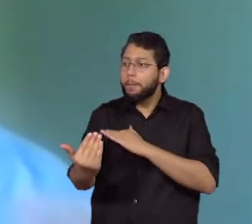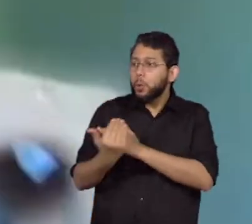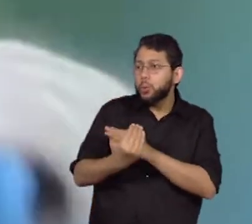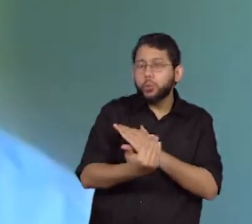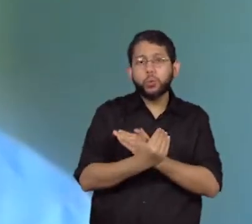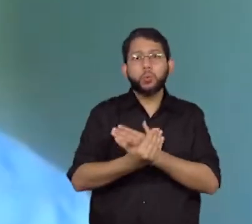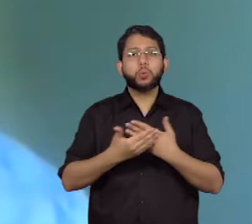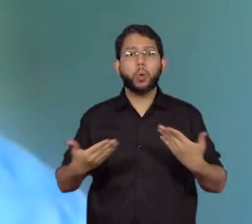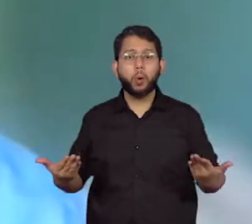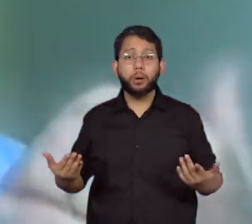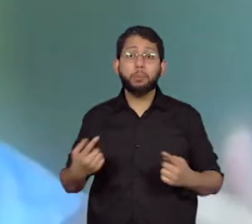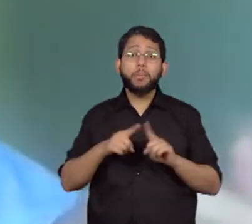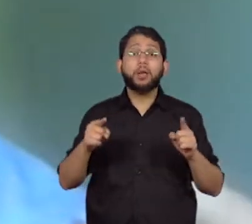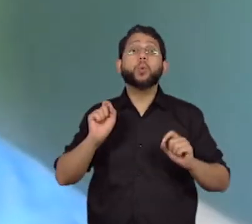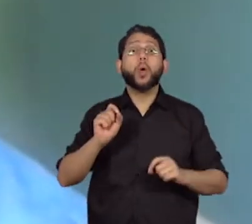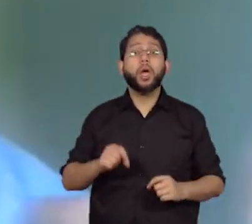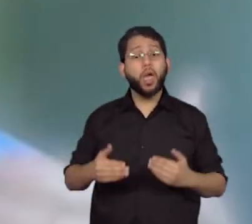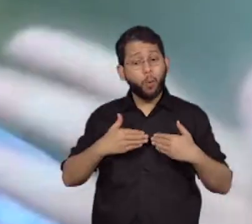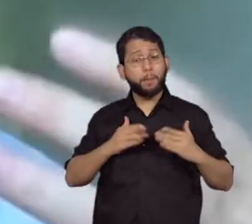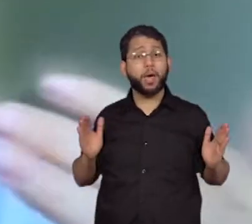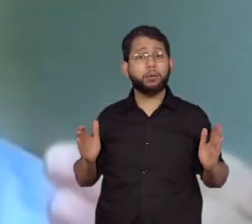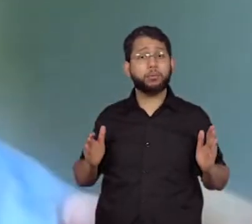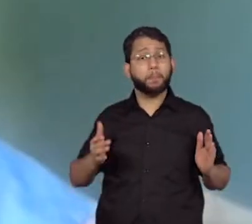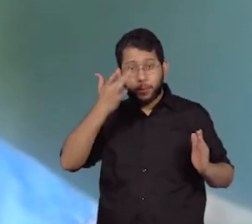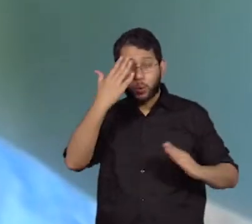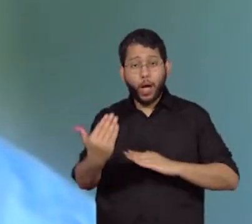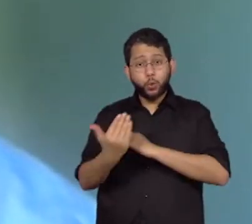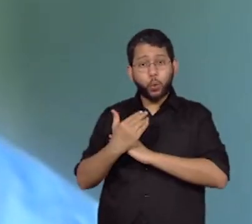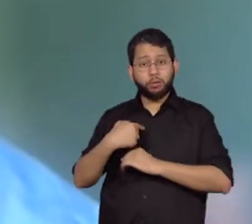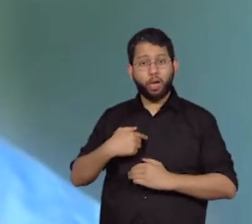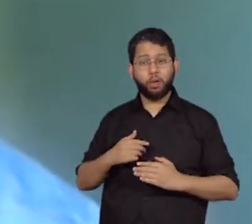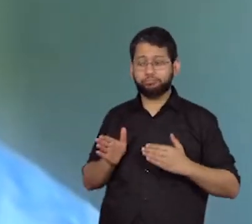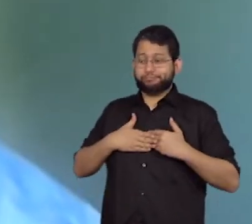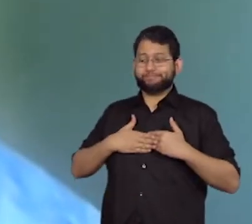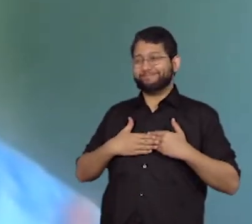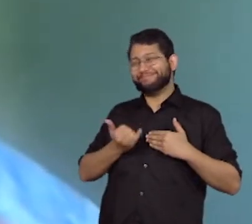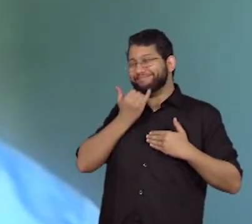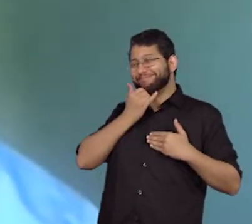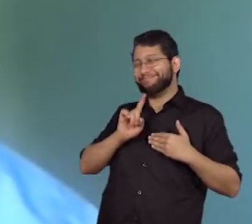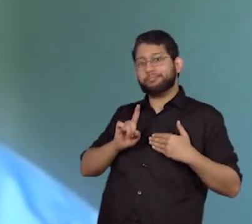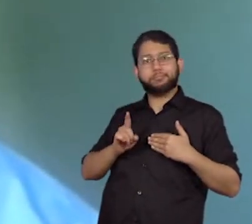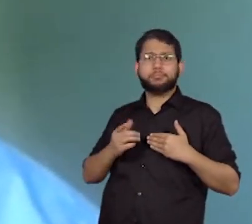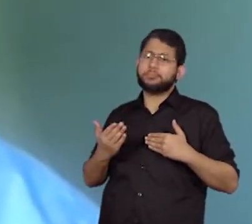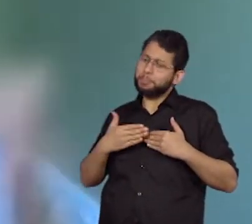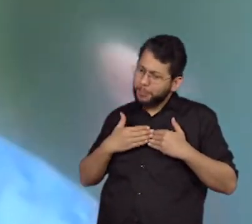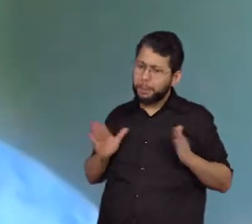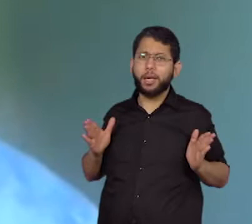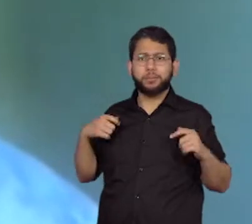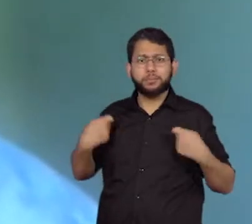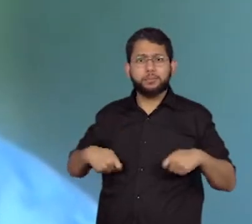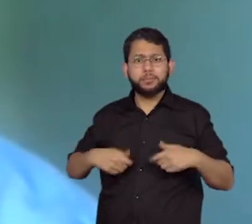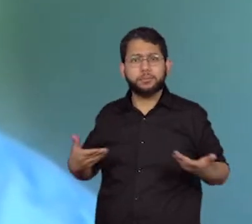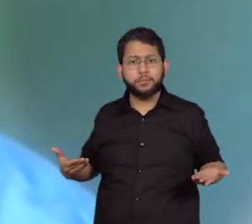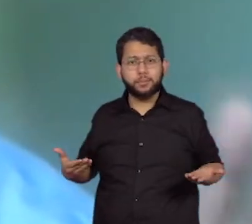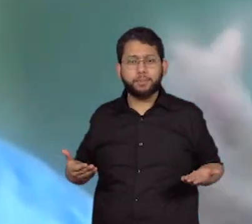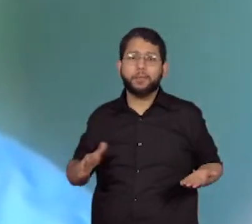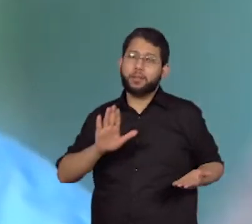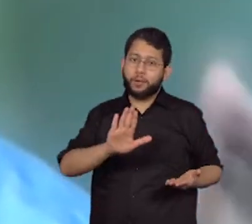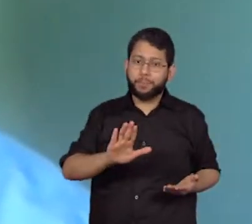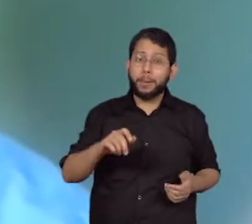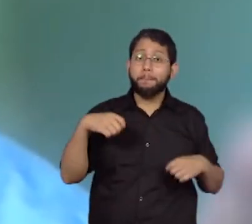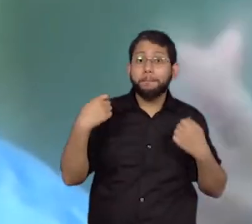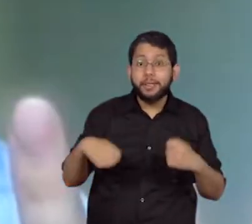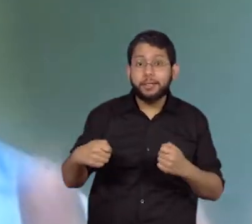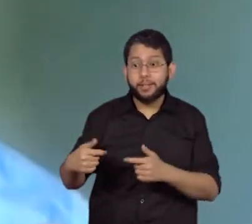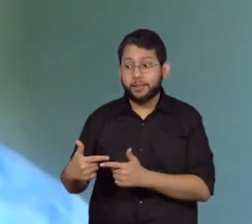ajudaram, mas eu também estava aberto para ser ajudado. Eu acho que isso é um ponto importante. A gente está... Sorte é o